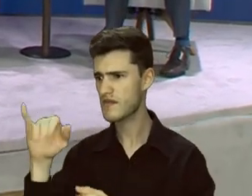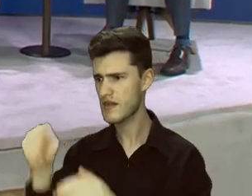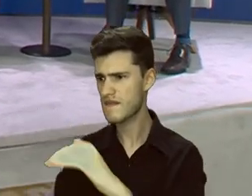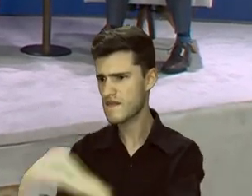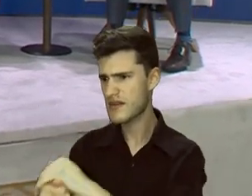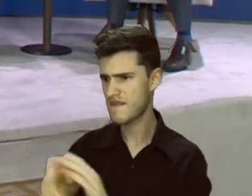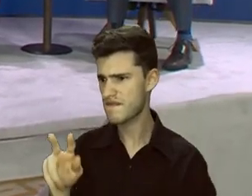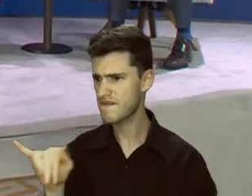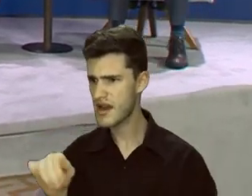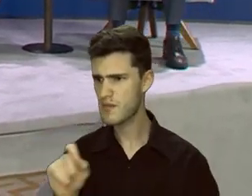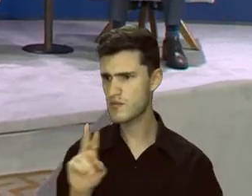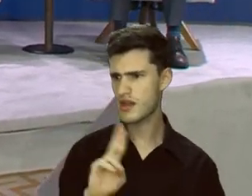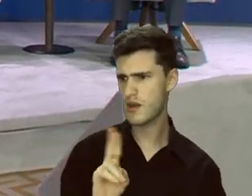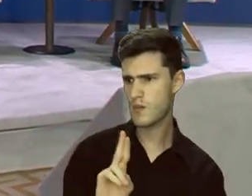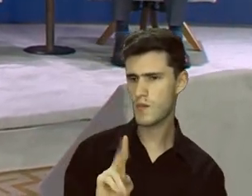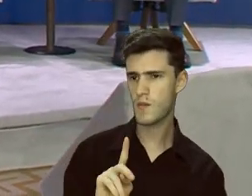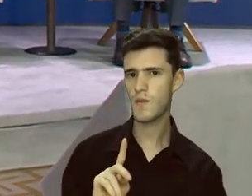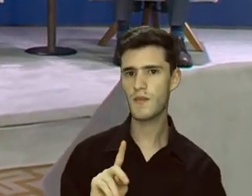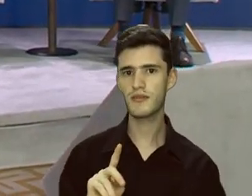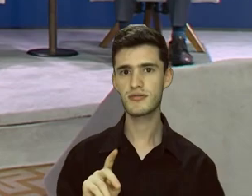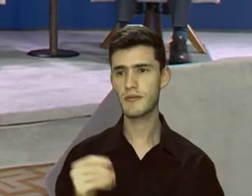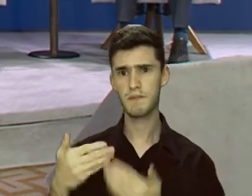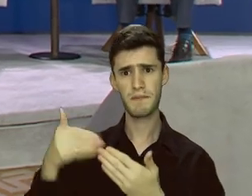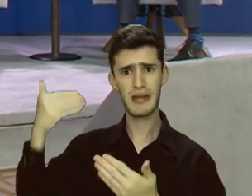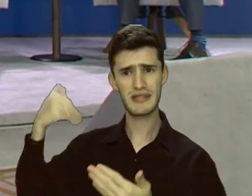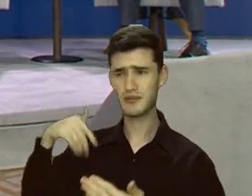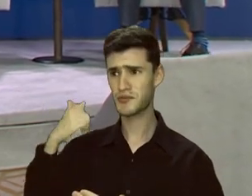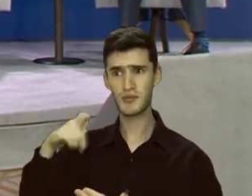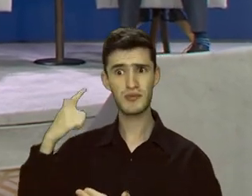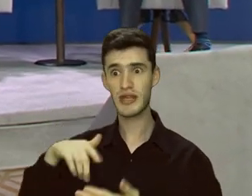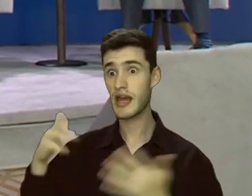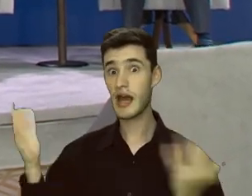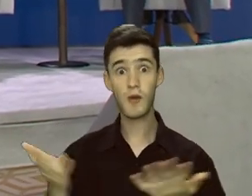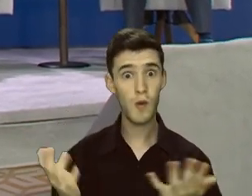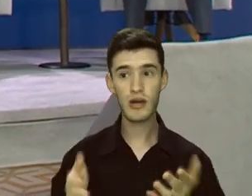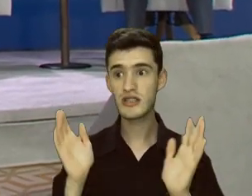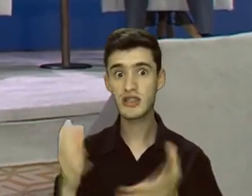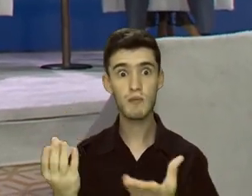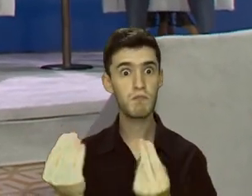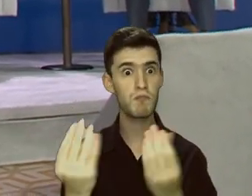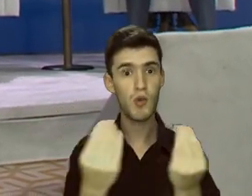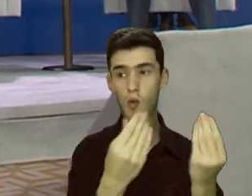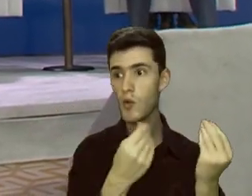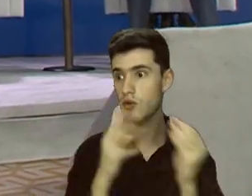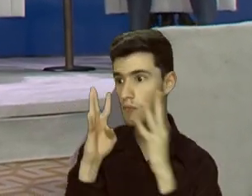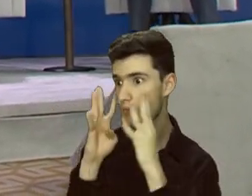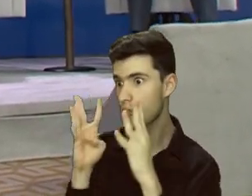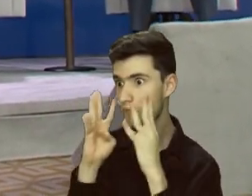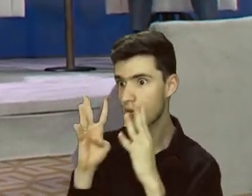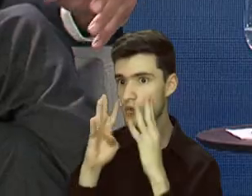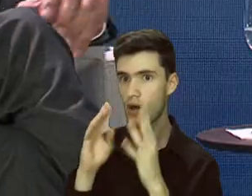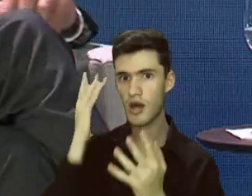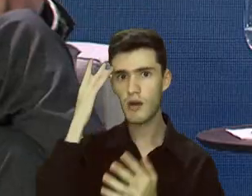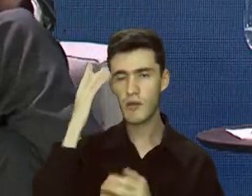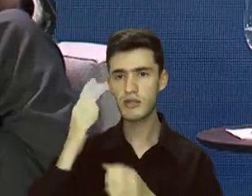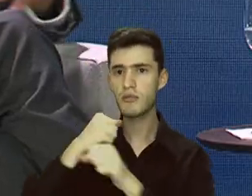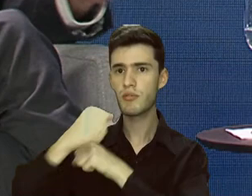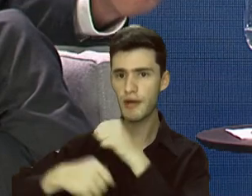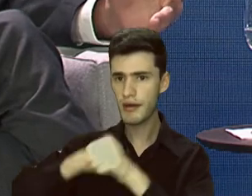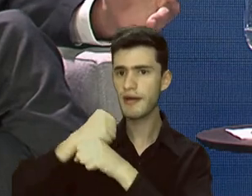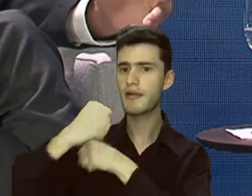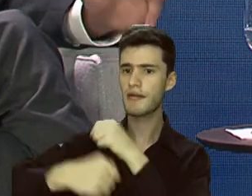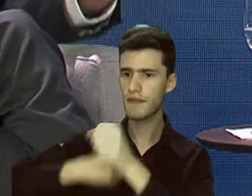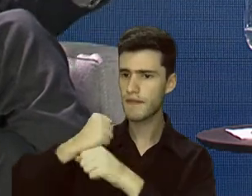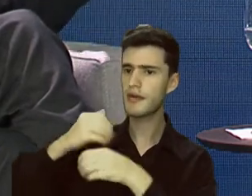então é uma das teses que eu acho que vai fazer muita gente ganhar muito dinheiro nos próximos uma criação de valores